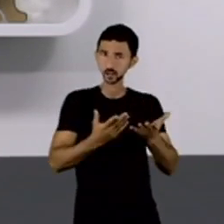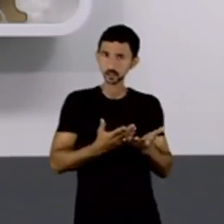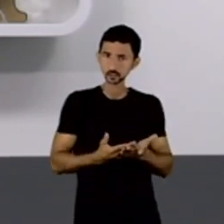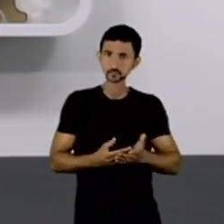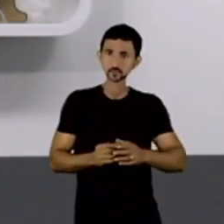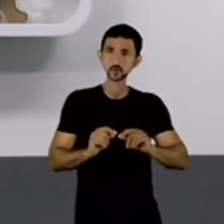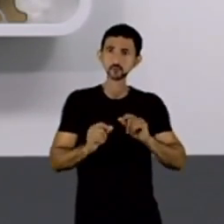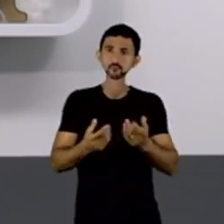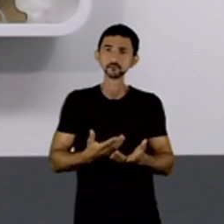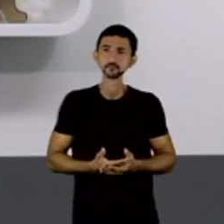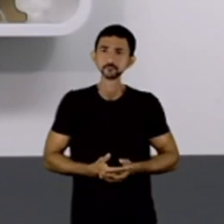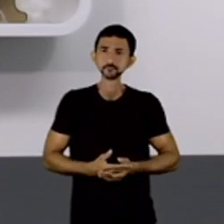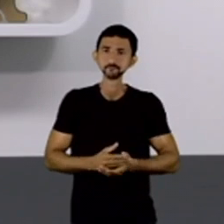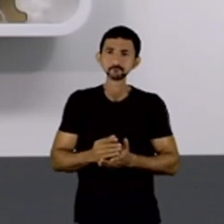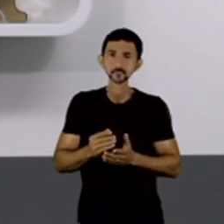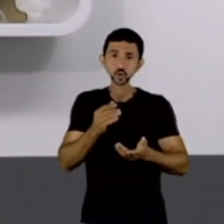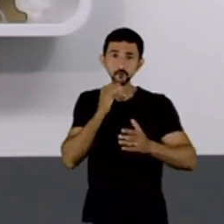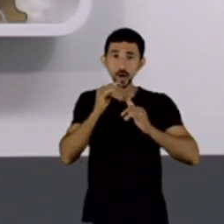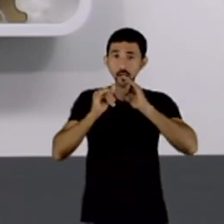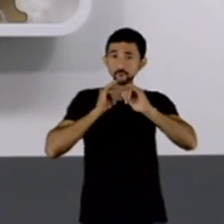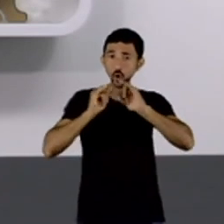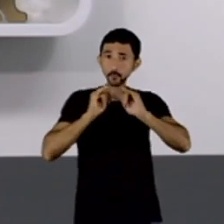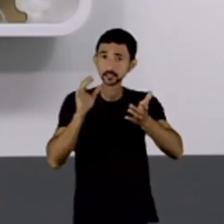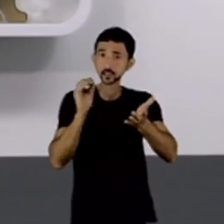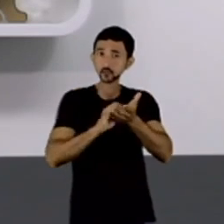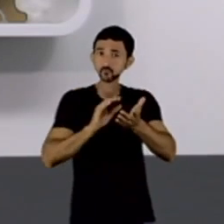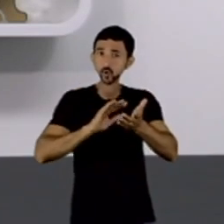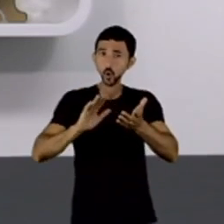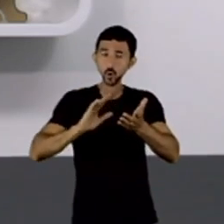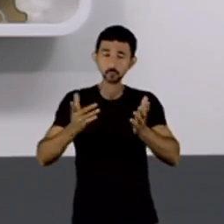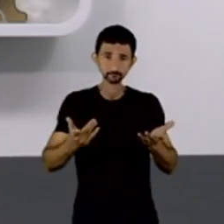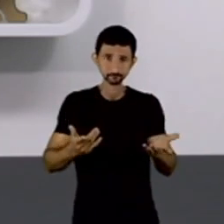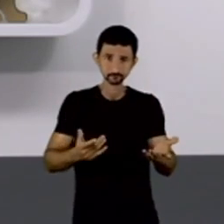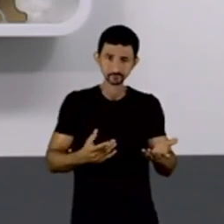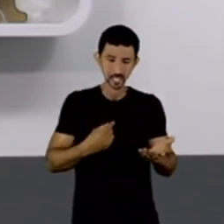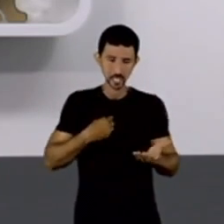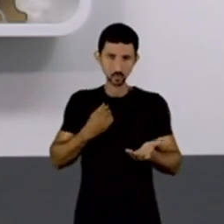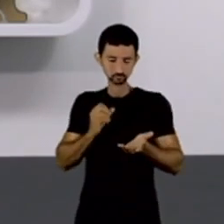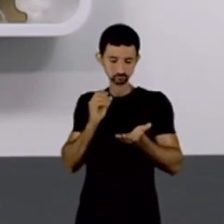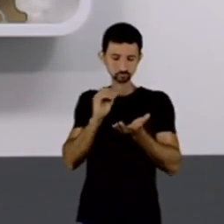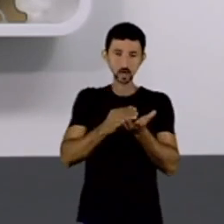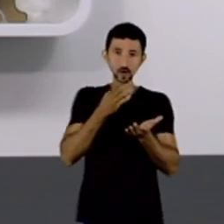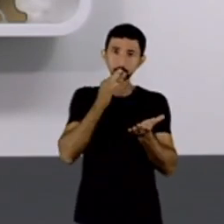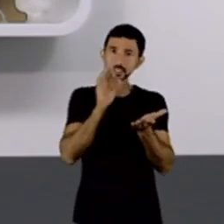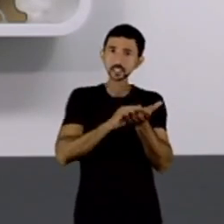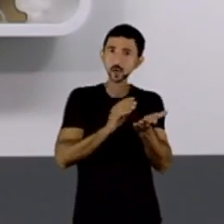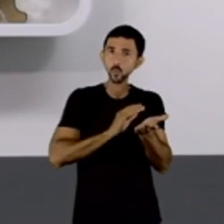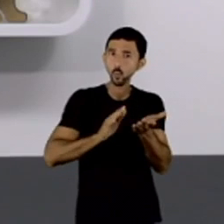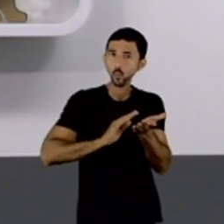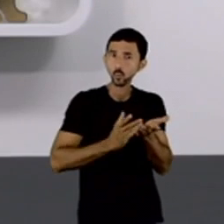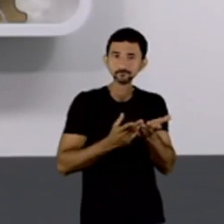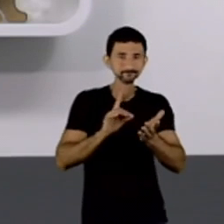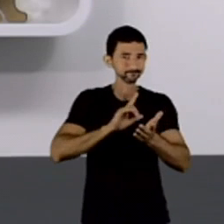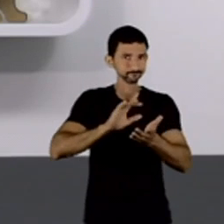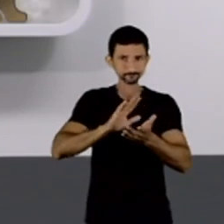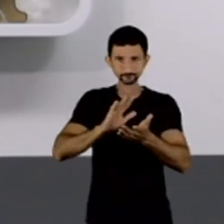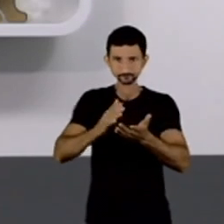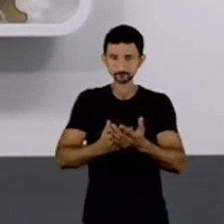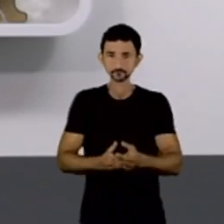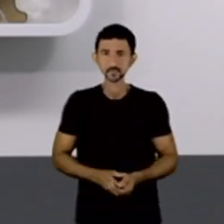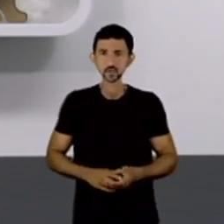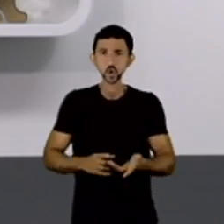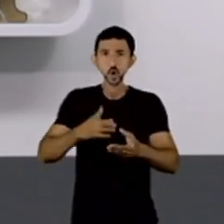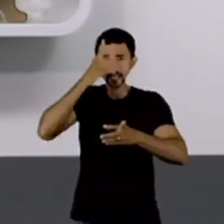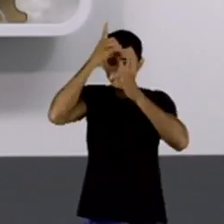utilizo a palavra a favor da informação e eu não me envolvo em nenhum momento com aquilo que está sendo narrado,